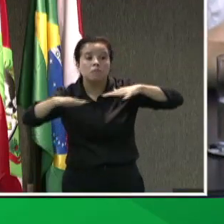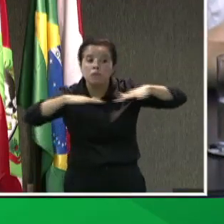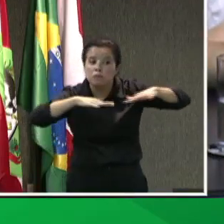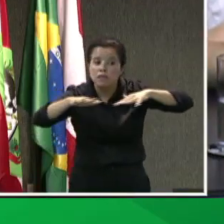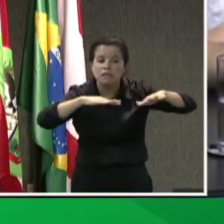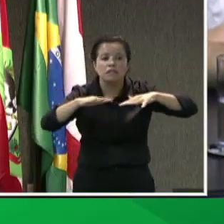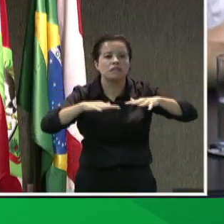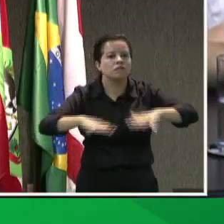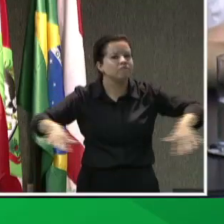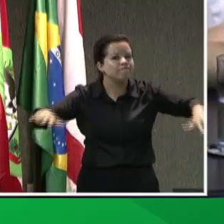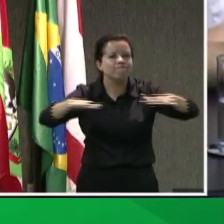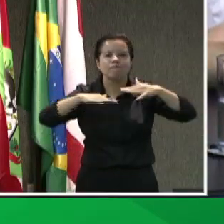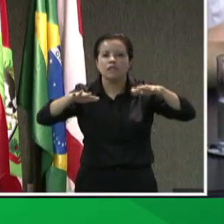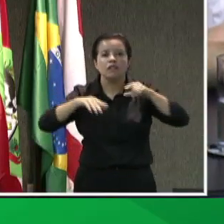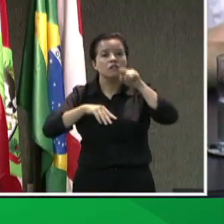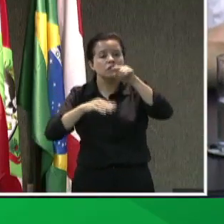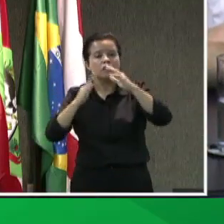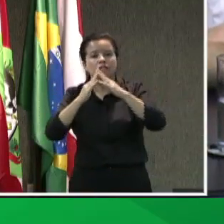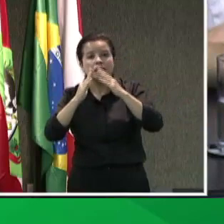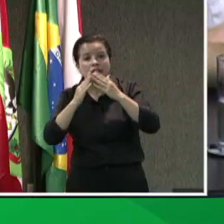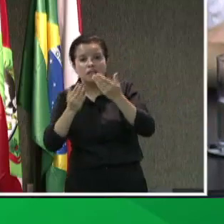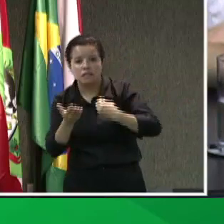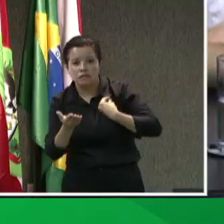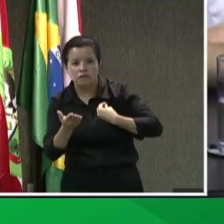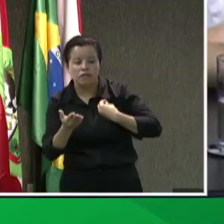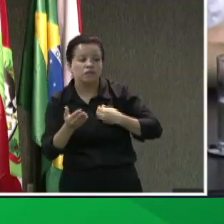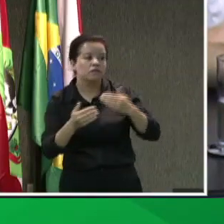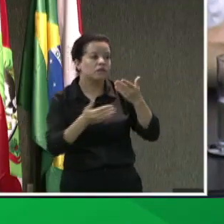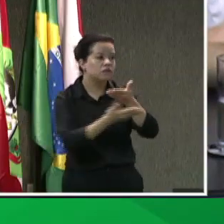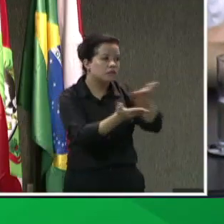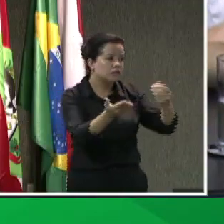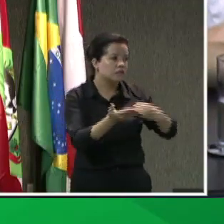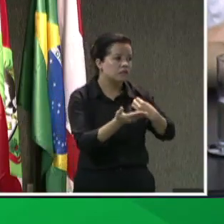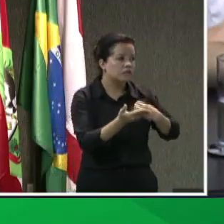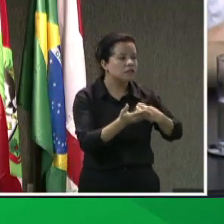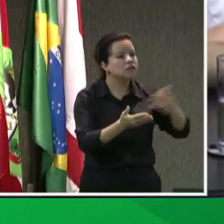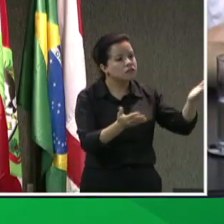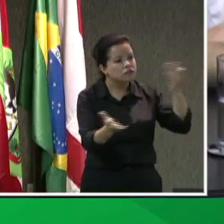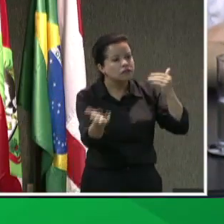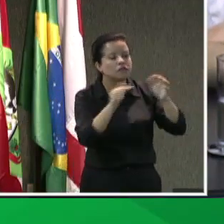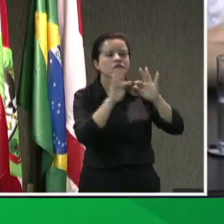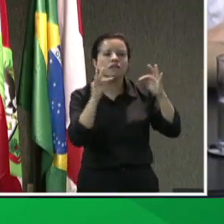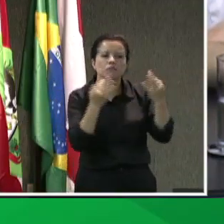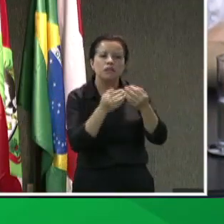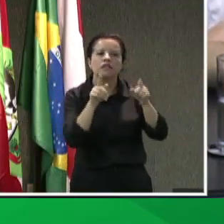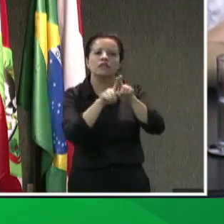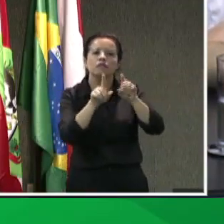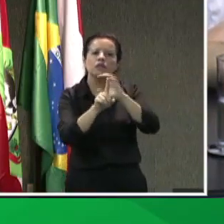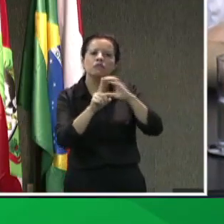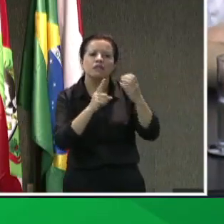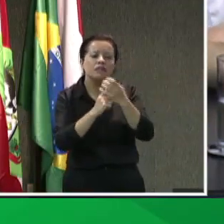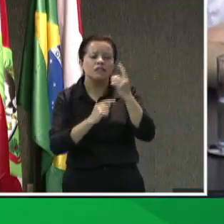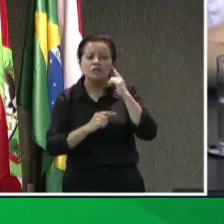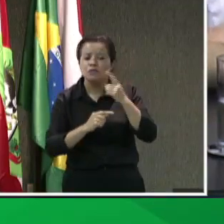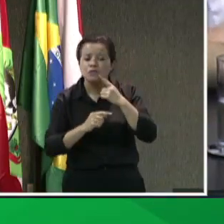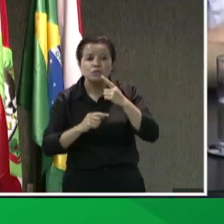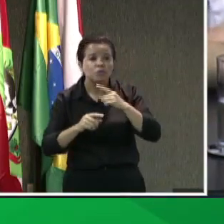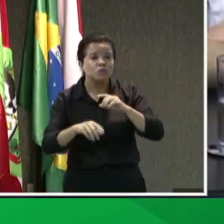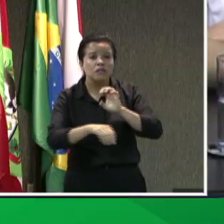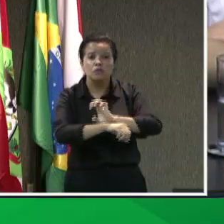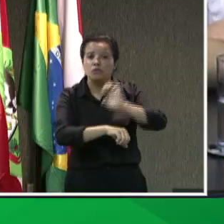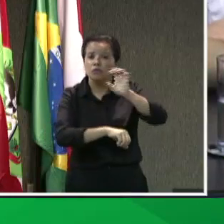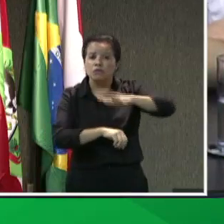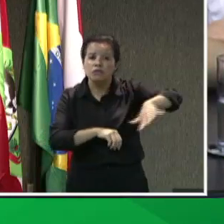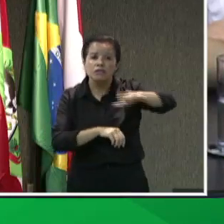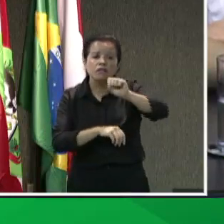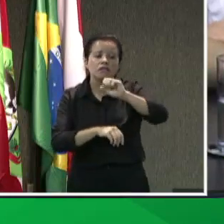que a mobilização, você que está em casa, vocês estão aqui, mobilizem seus familiares, comunidade surda do estado inteiro, onde tiver, se